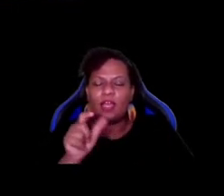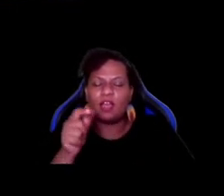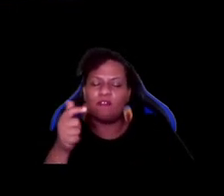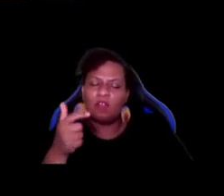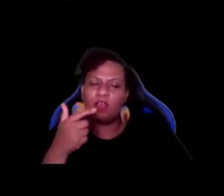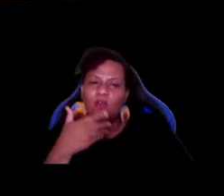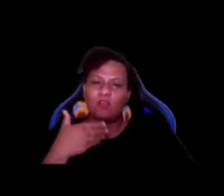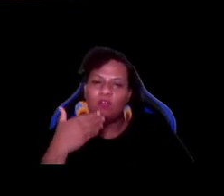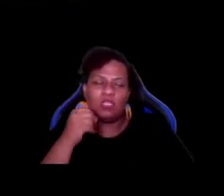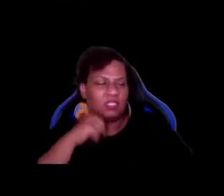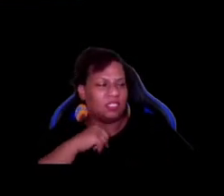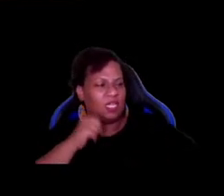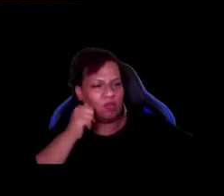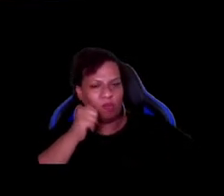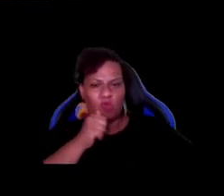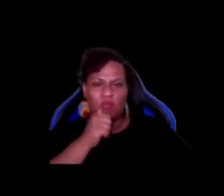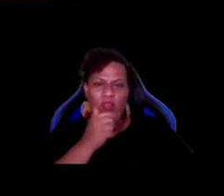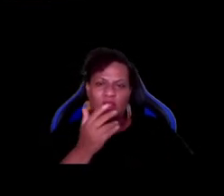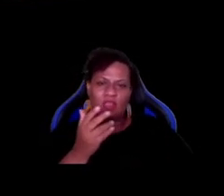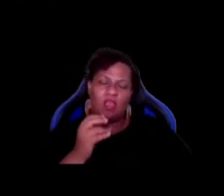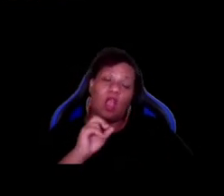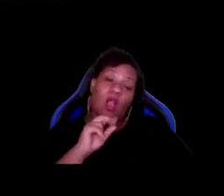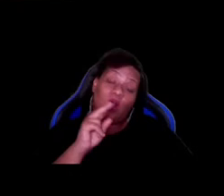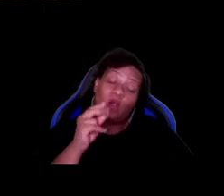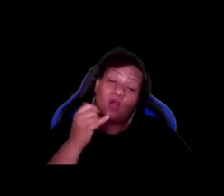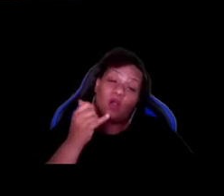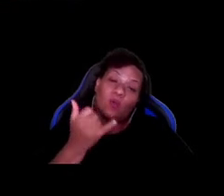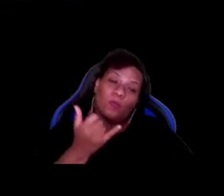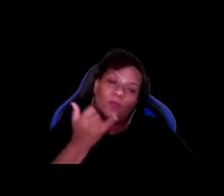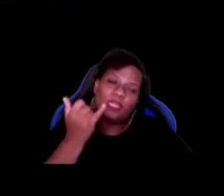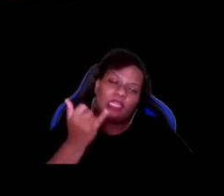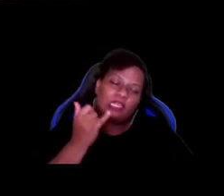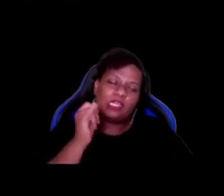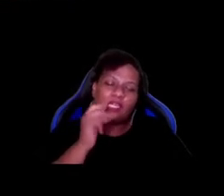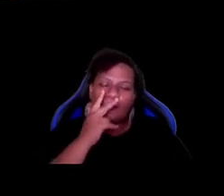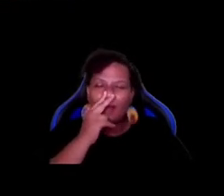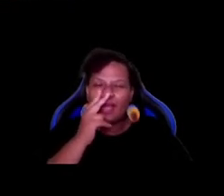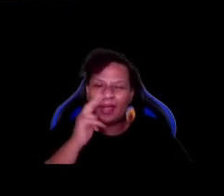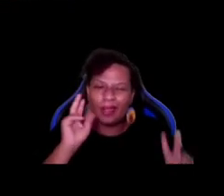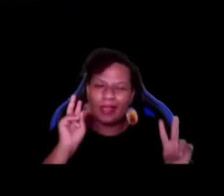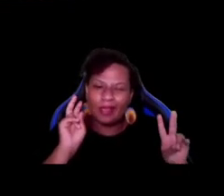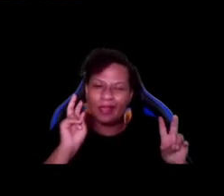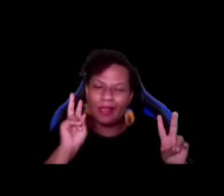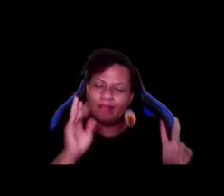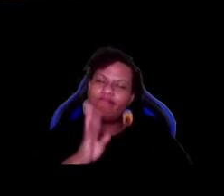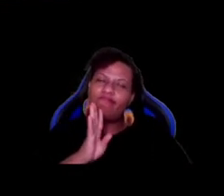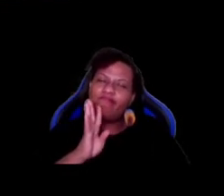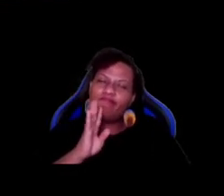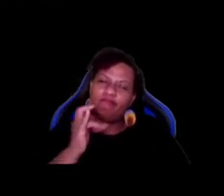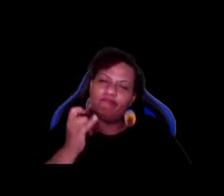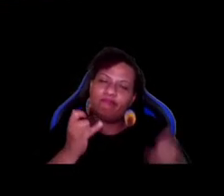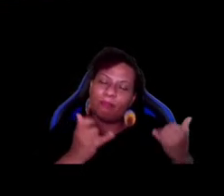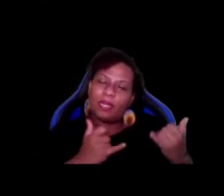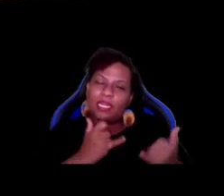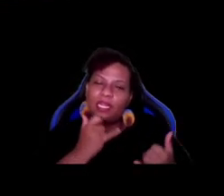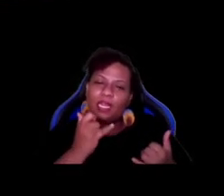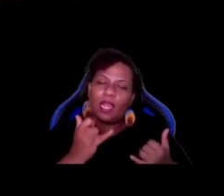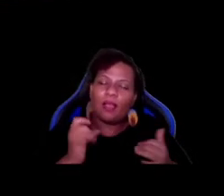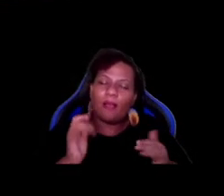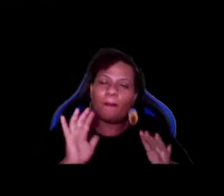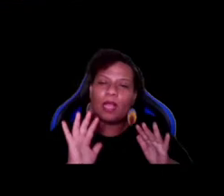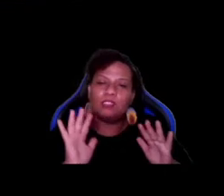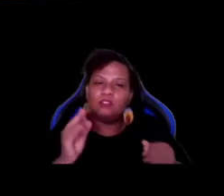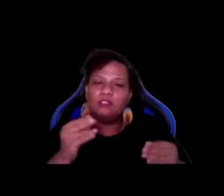mulher. Ou fazer uma brincadeira, entre aspas, que a gente conhece muito bem, né? Uma brincadeira